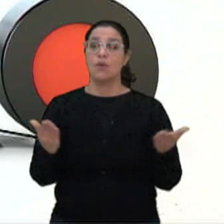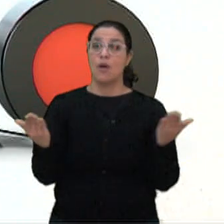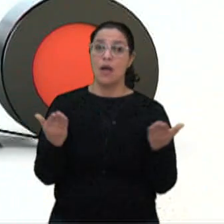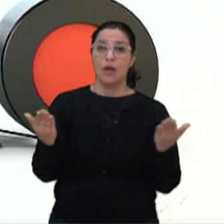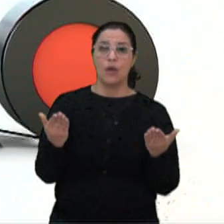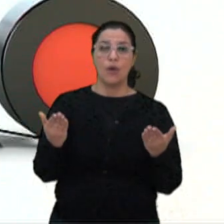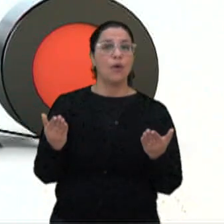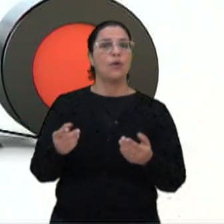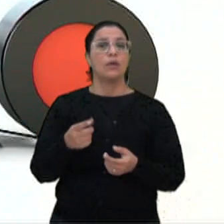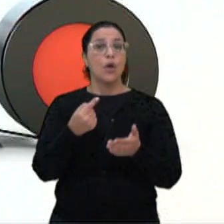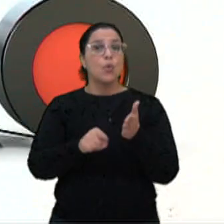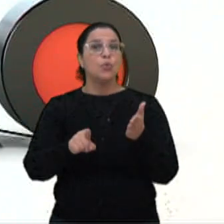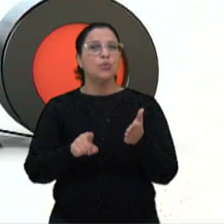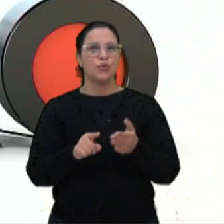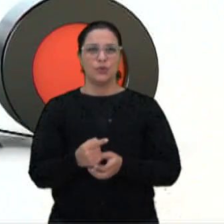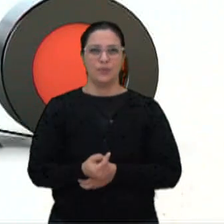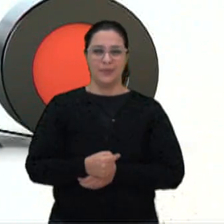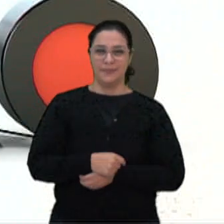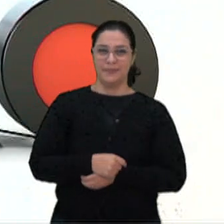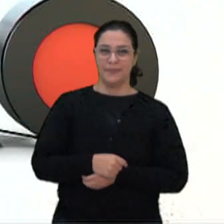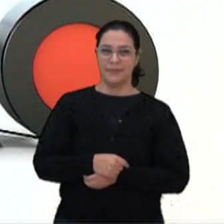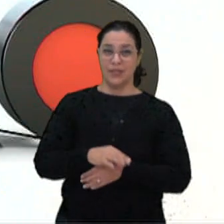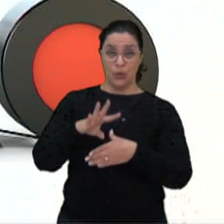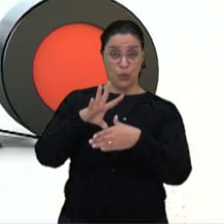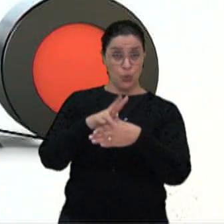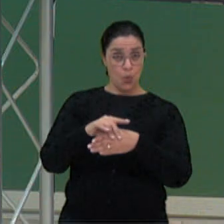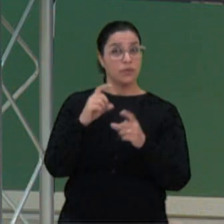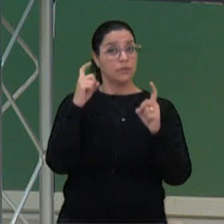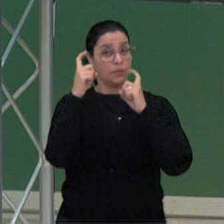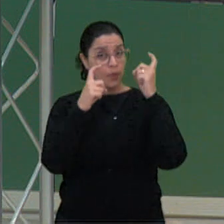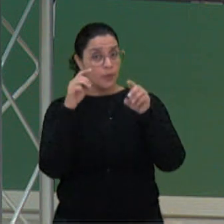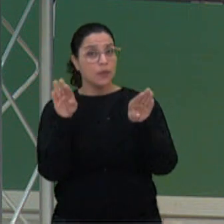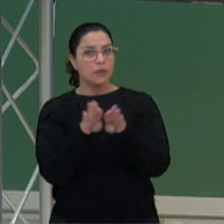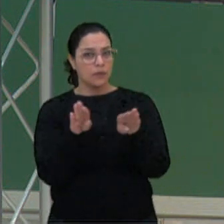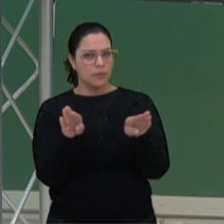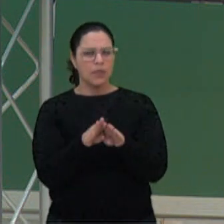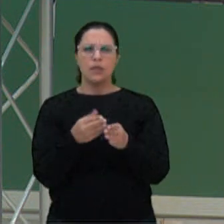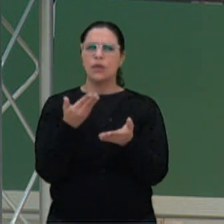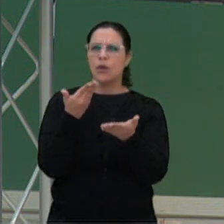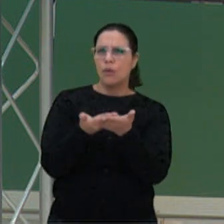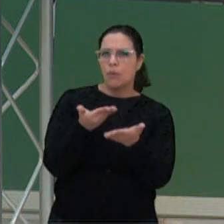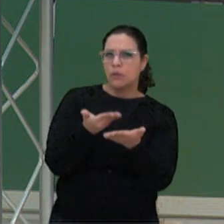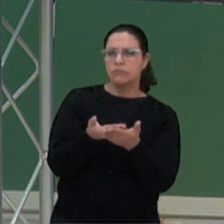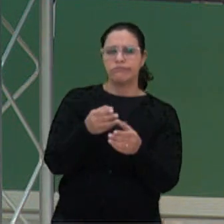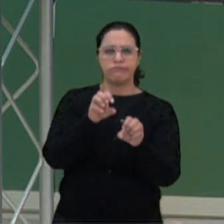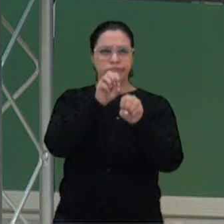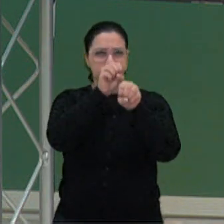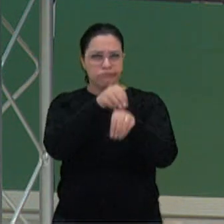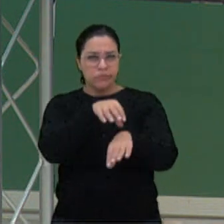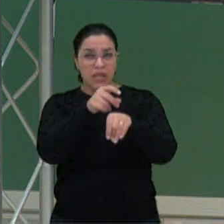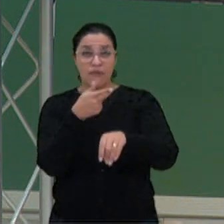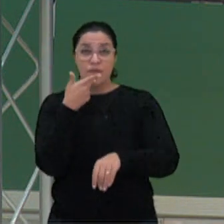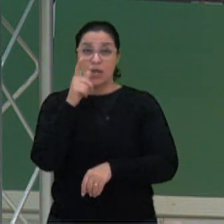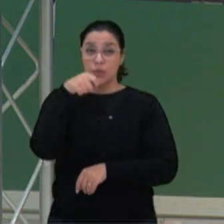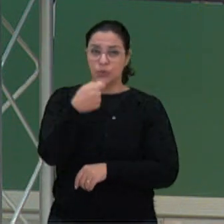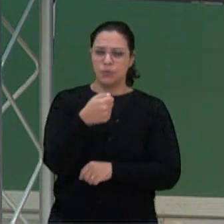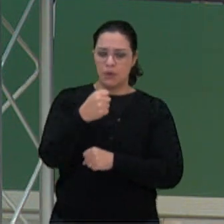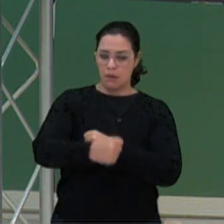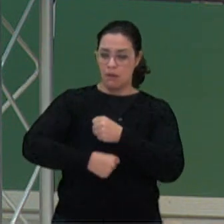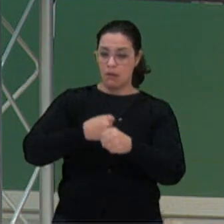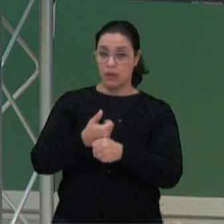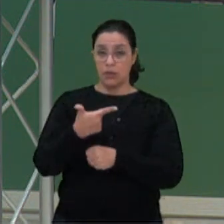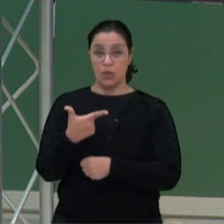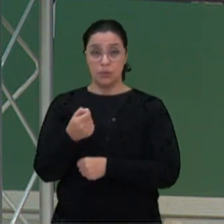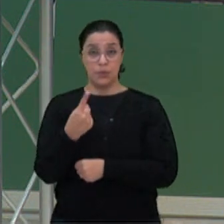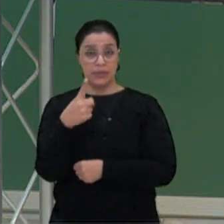para a última doença, então, zika, que também é bem preocupante para a gente. Quando eu comecei a dar aula falando dessa doença, lá em 2015, quando